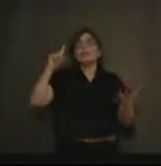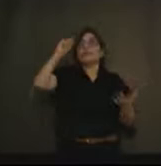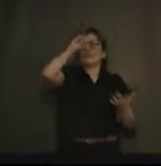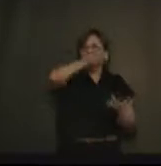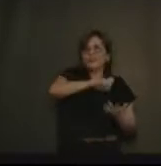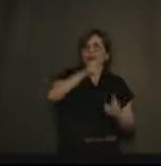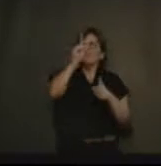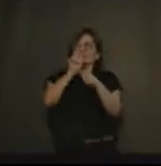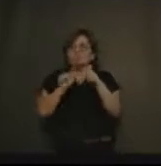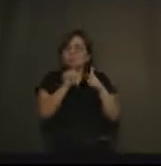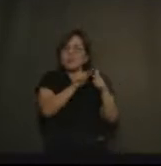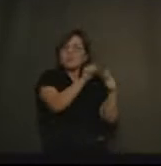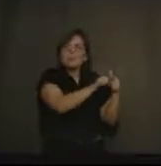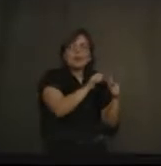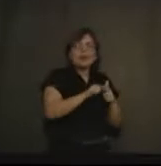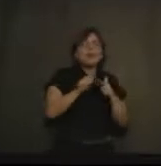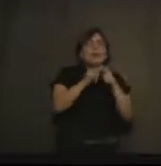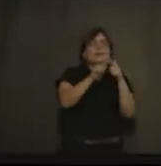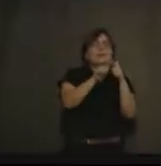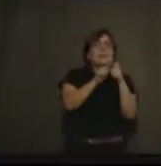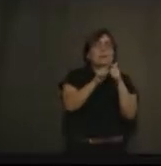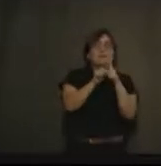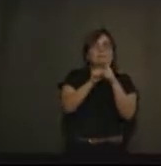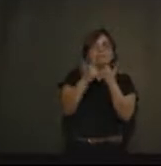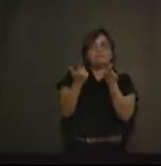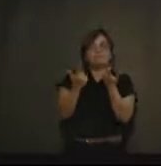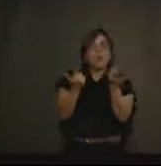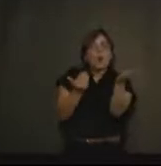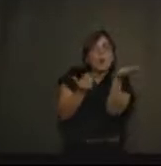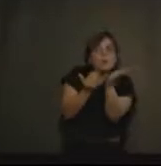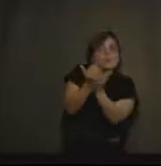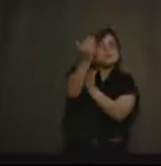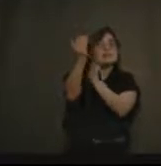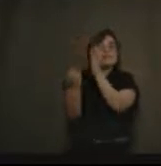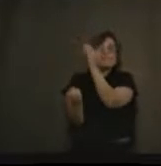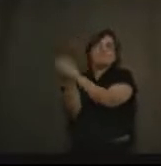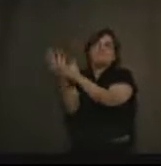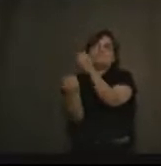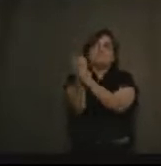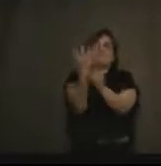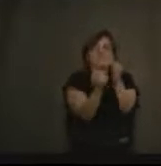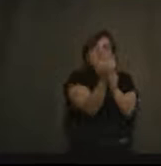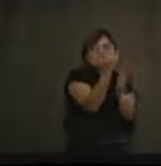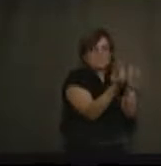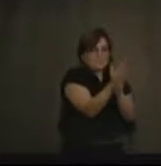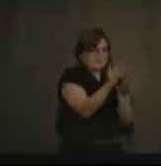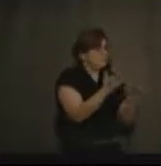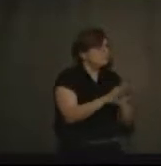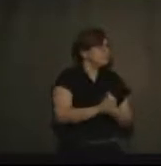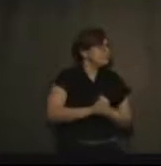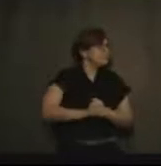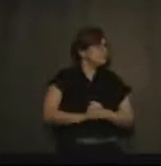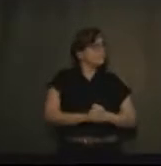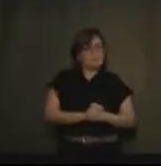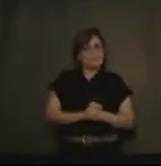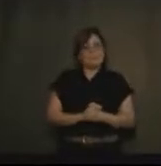problemas dessa iniciativa tiveram início imediatamente. Para